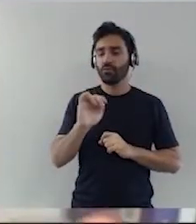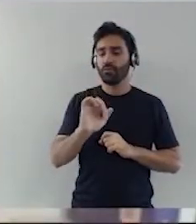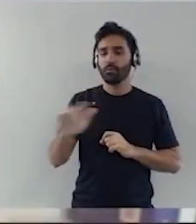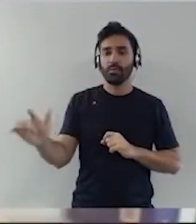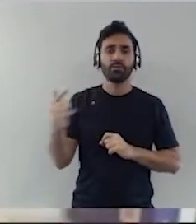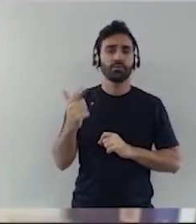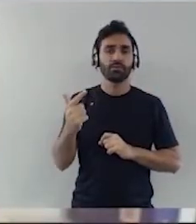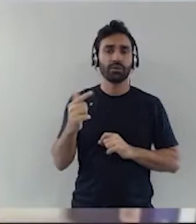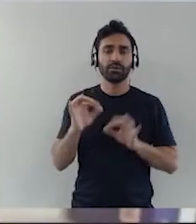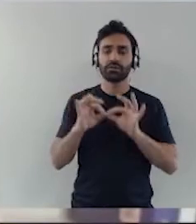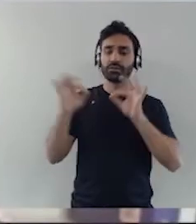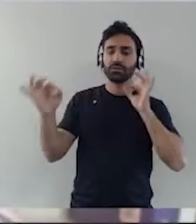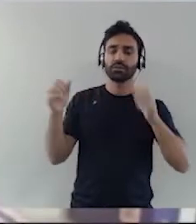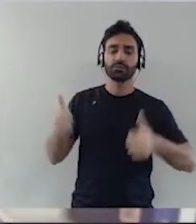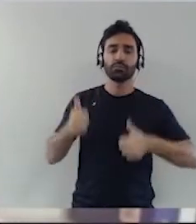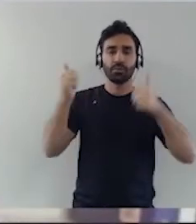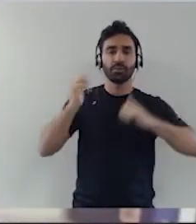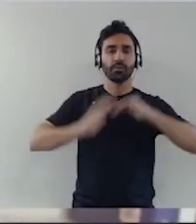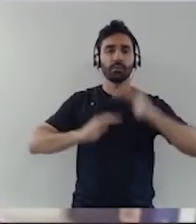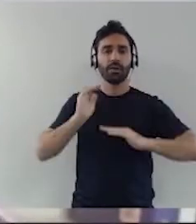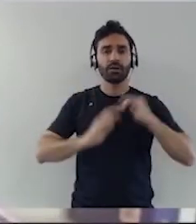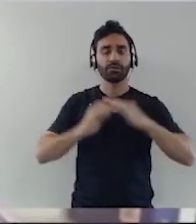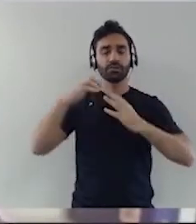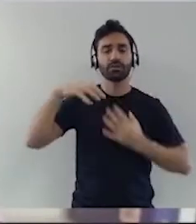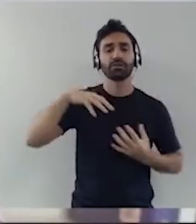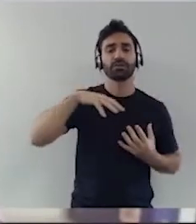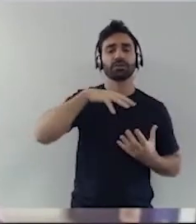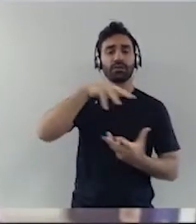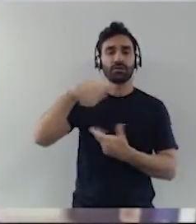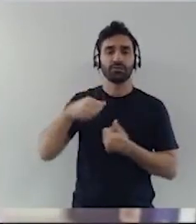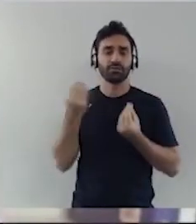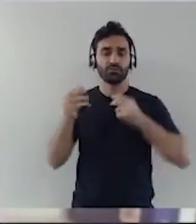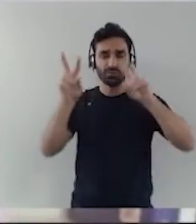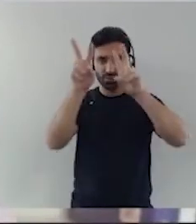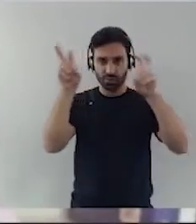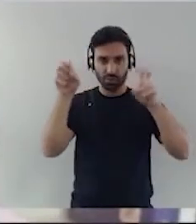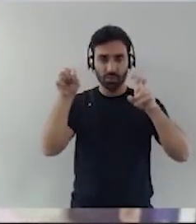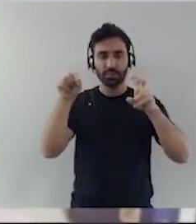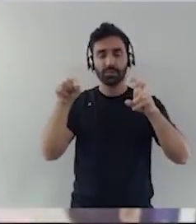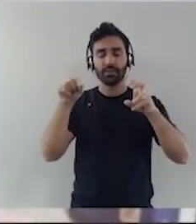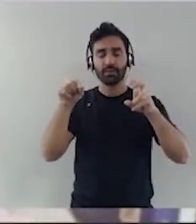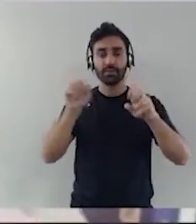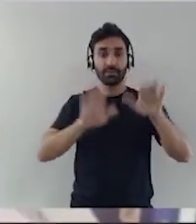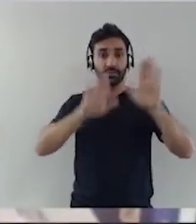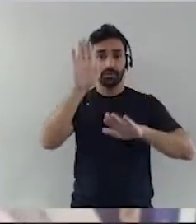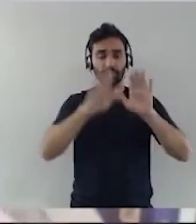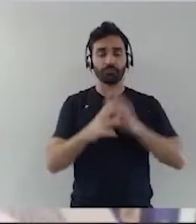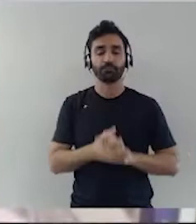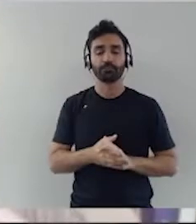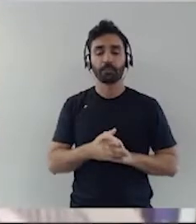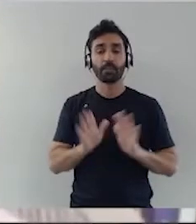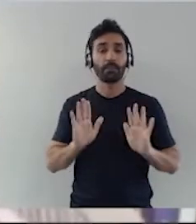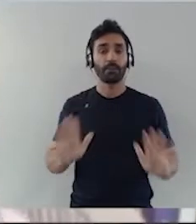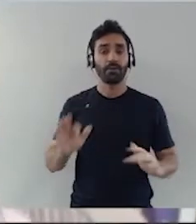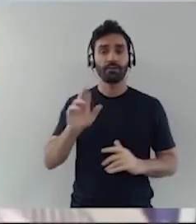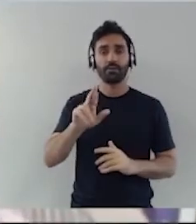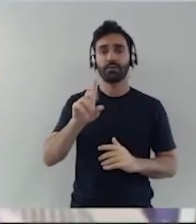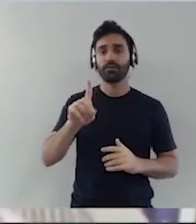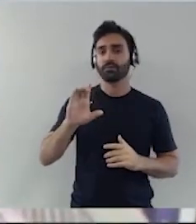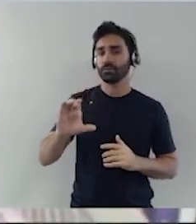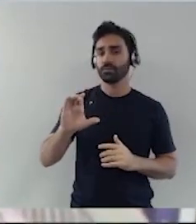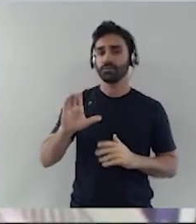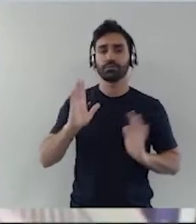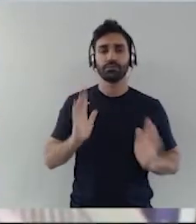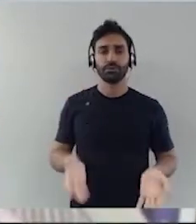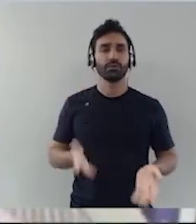distantes das melhores práticas internacionais em termos de licitações. Agora, não vamos negar que o RDC ele foi aplicado